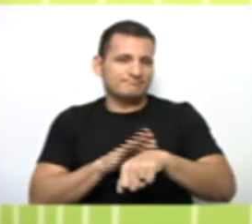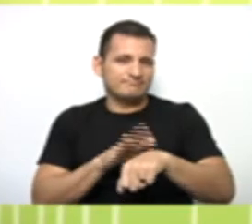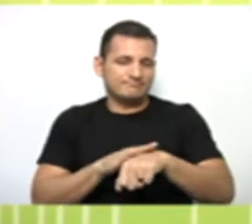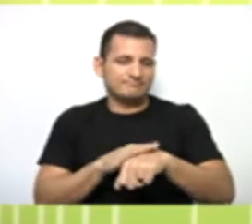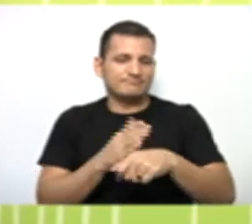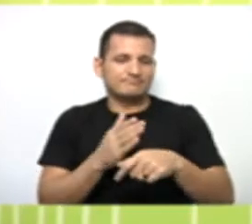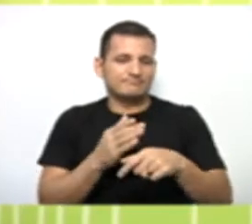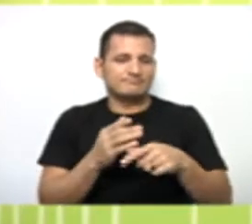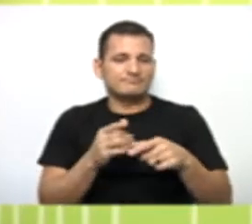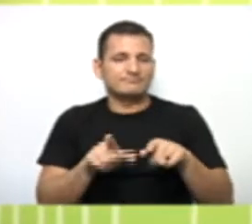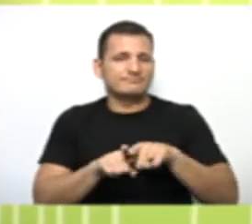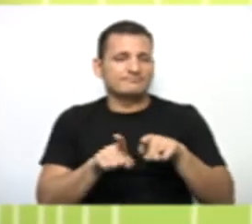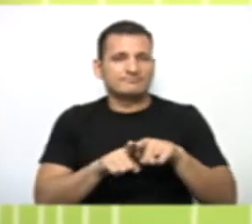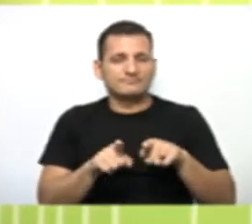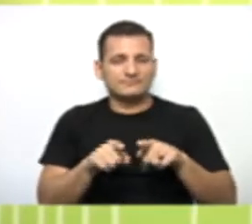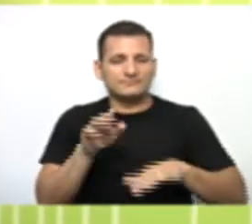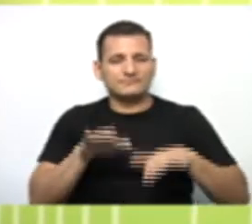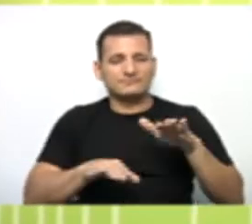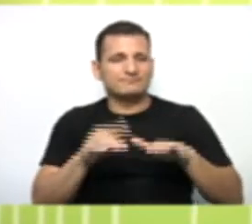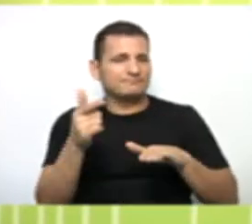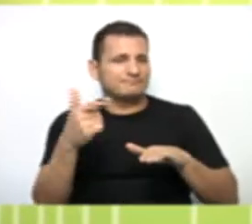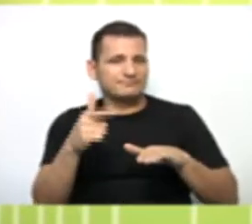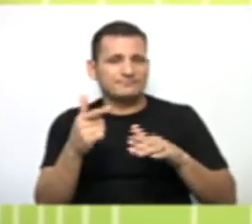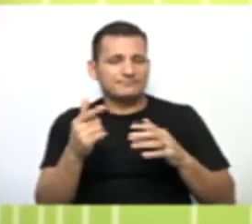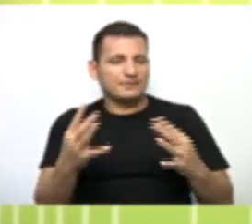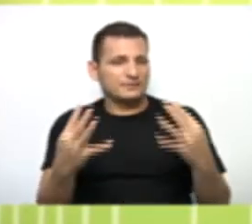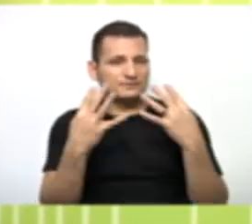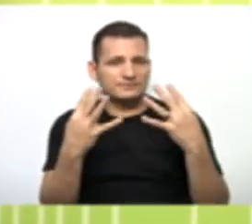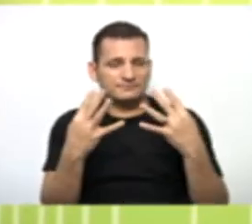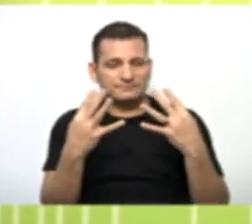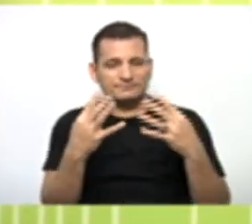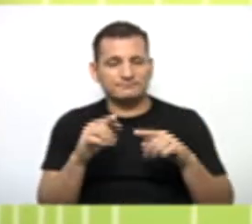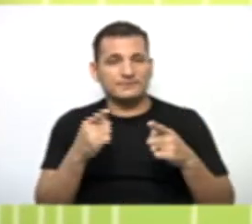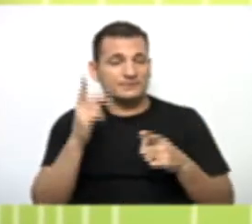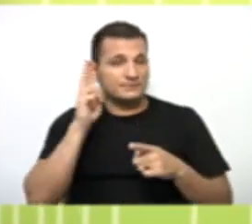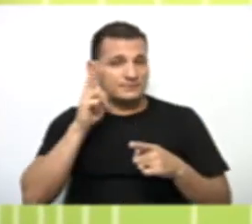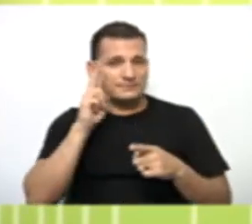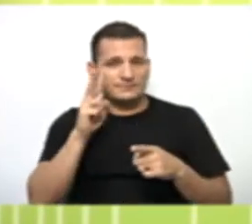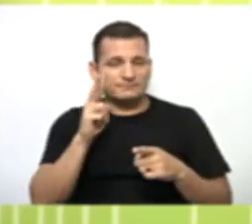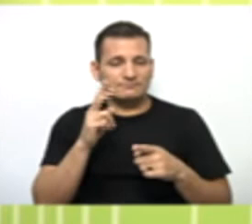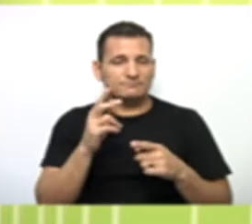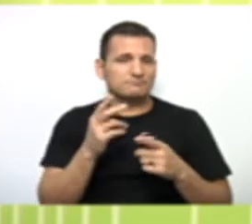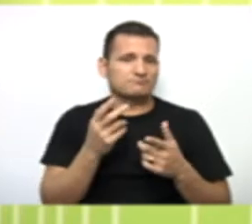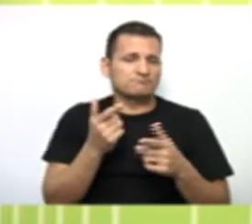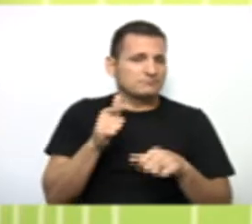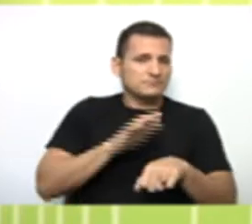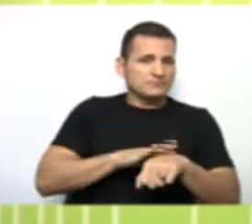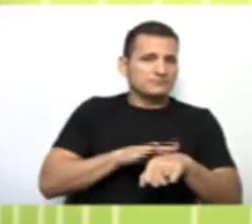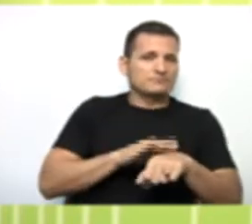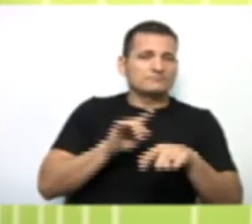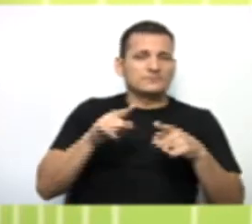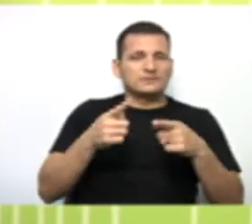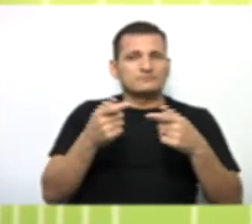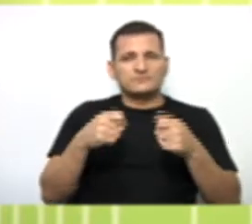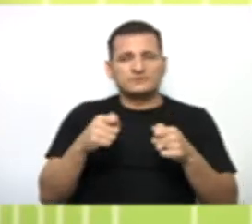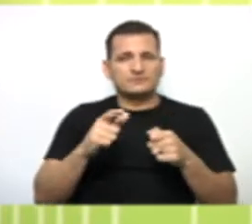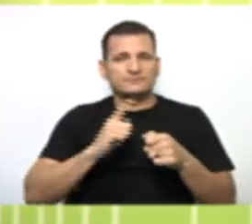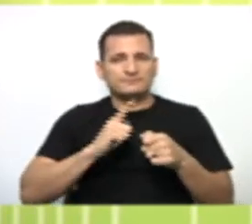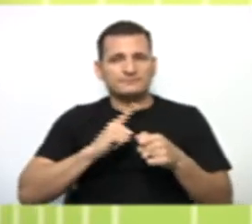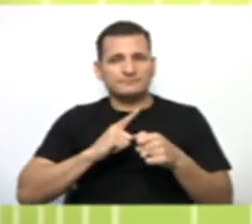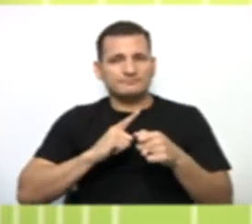assim e muitas vezes não temos essa atenção. Mas lembre-se, posso não ter tempo, mas preciso